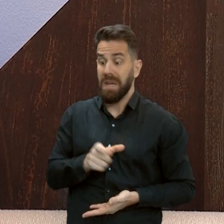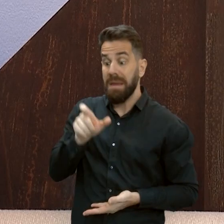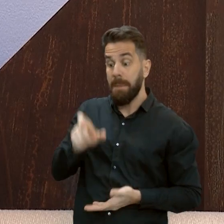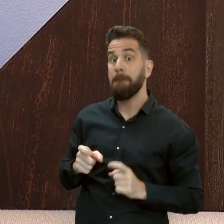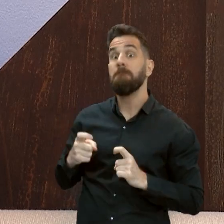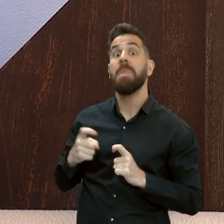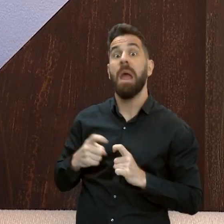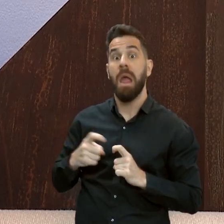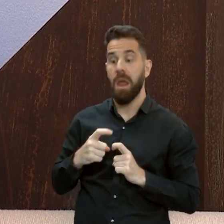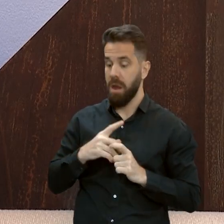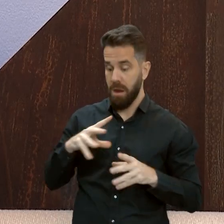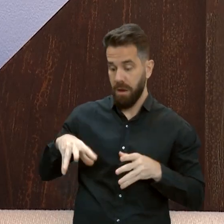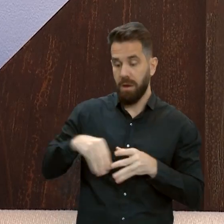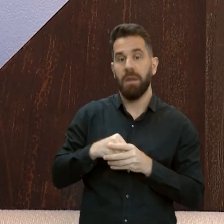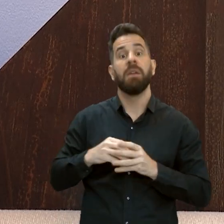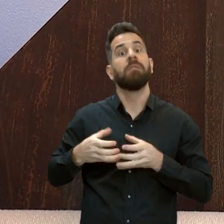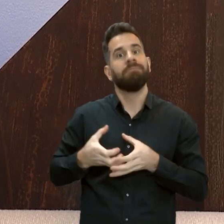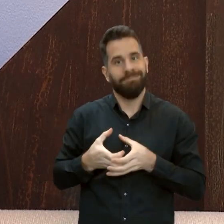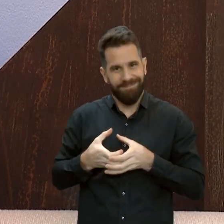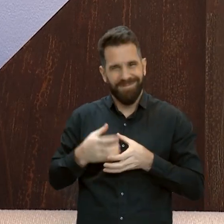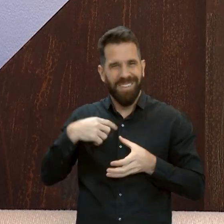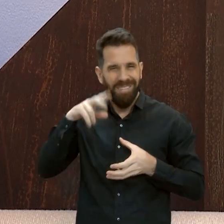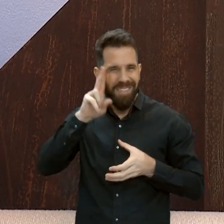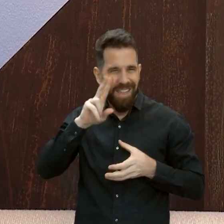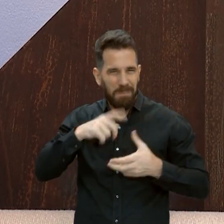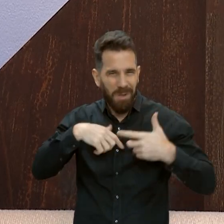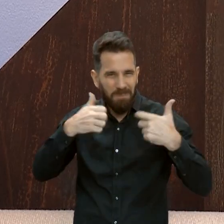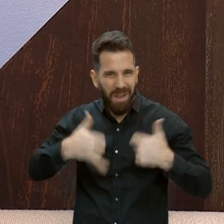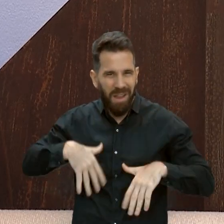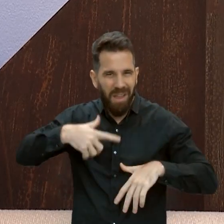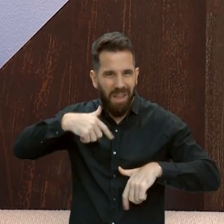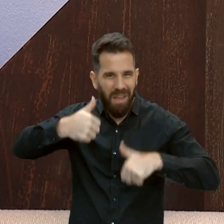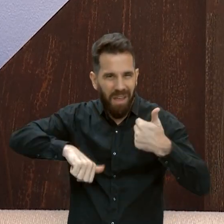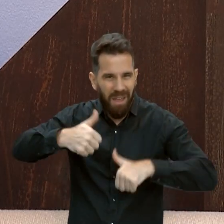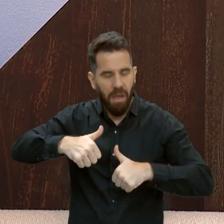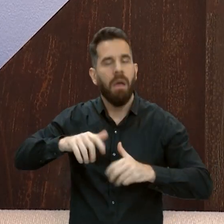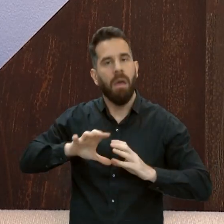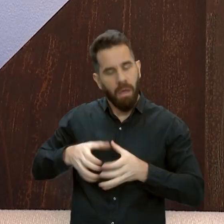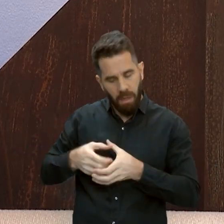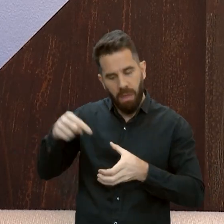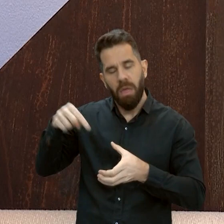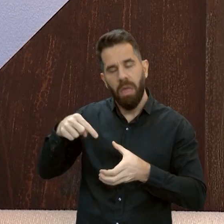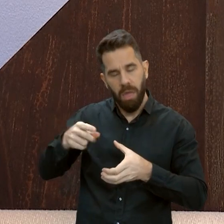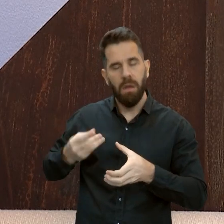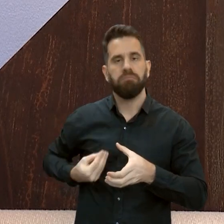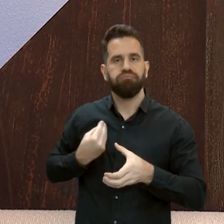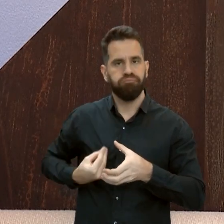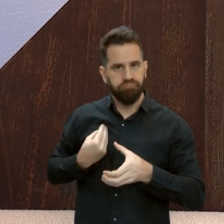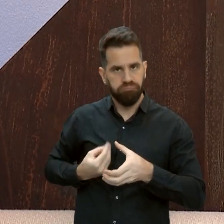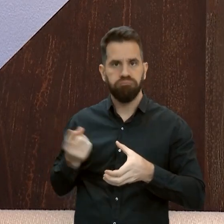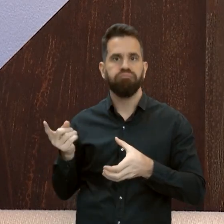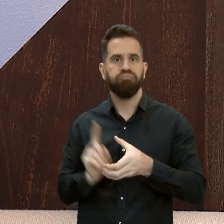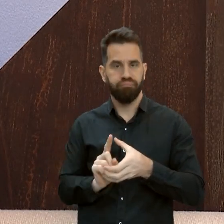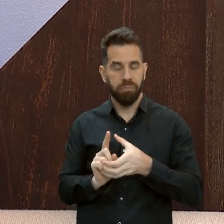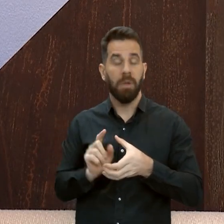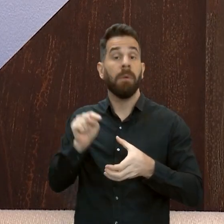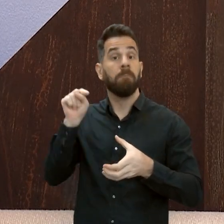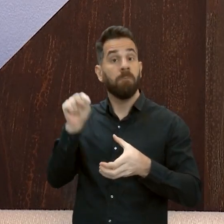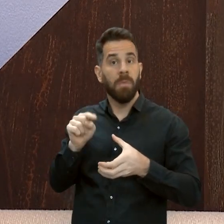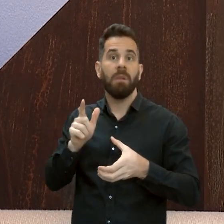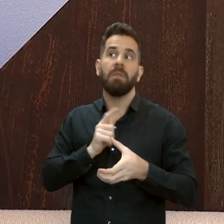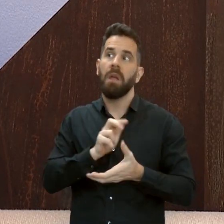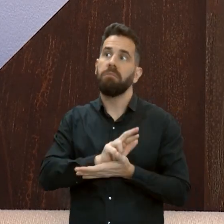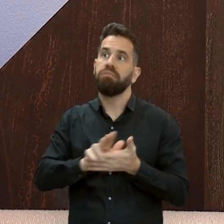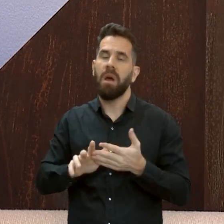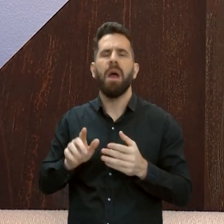médico, ele é um membro da comissão, porque vai passar, inclusive, durante a entrevista é com a comissão, né? Composta de, no mínimo,